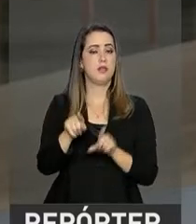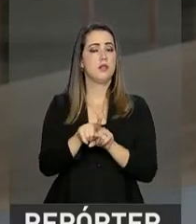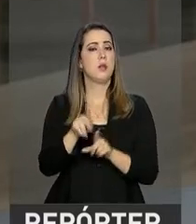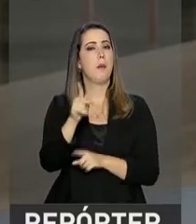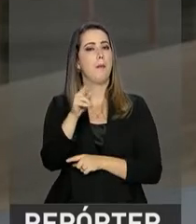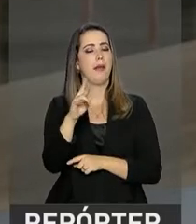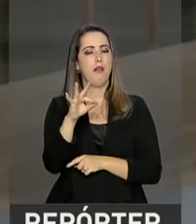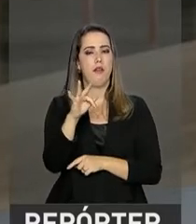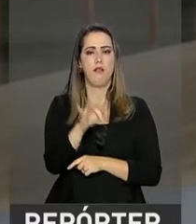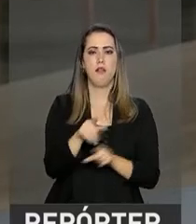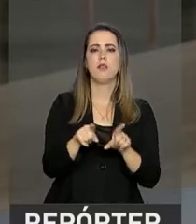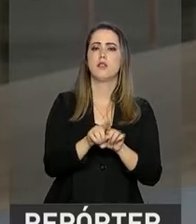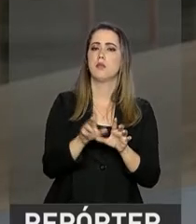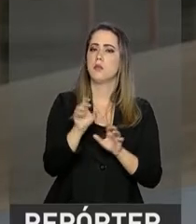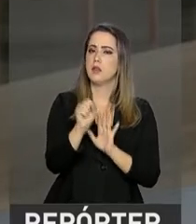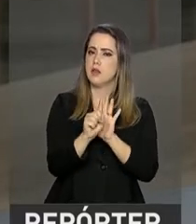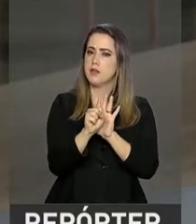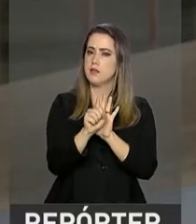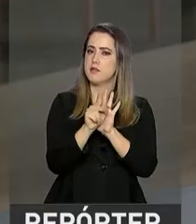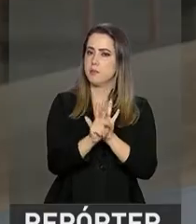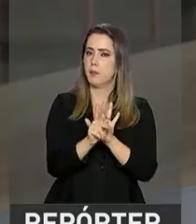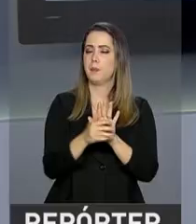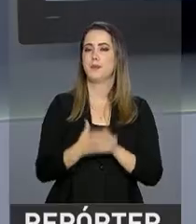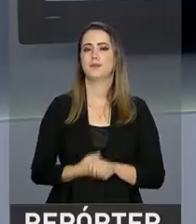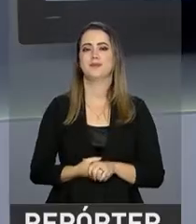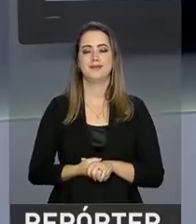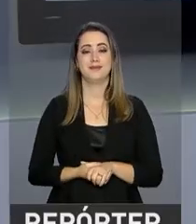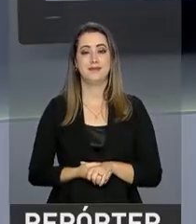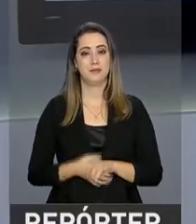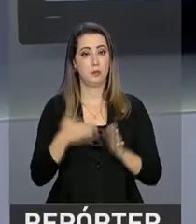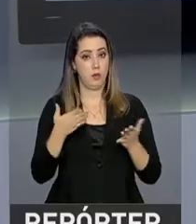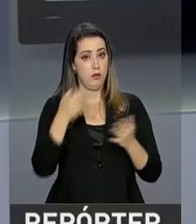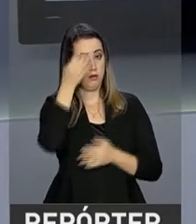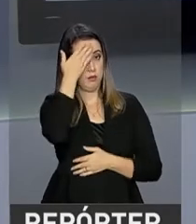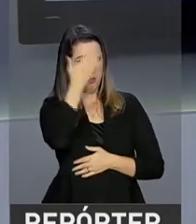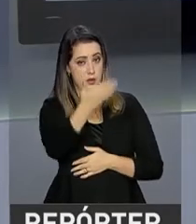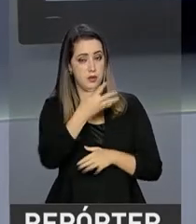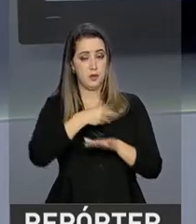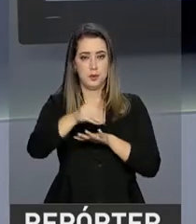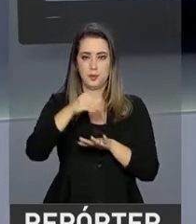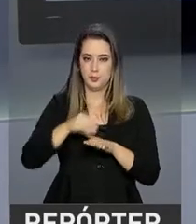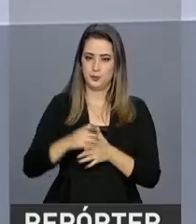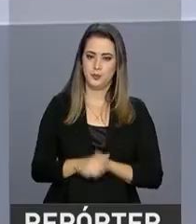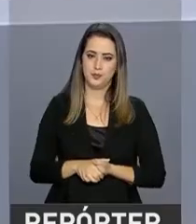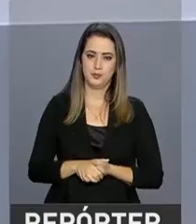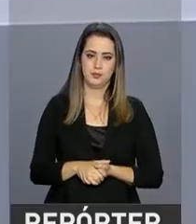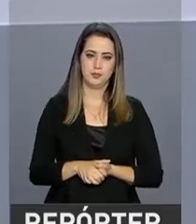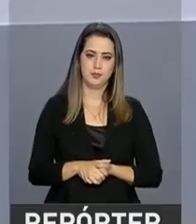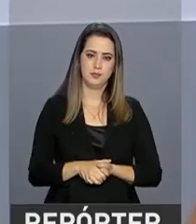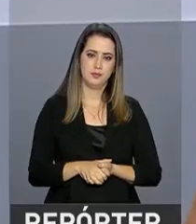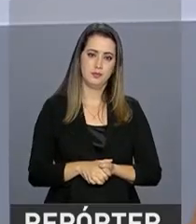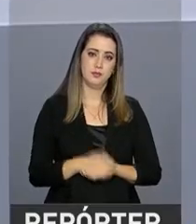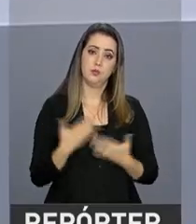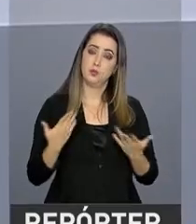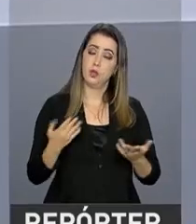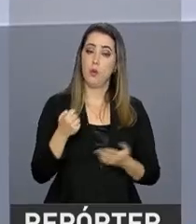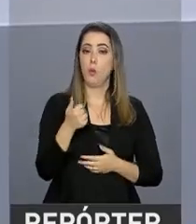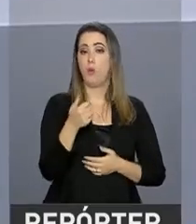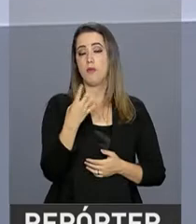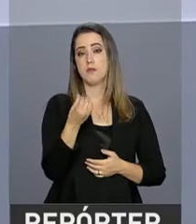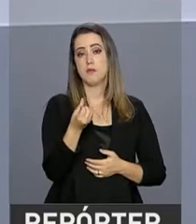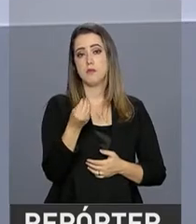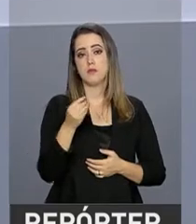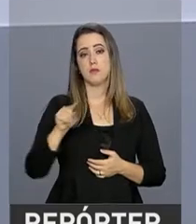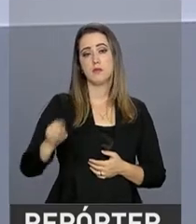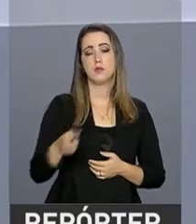Secretaria Nacional de Segurança Pública. Eu volto com você, Ana Gabriela. Obrigada pelas informações ao vivo, Pablo. Bom, quase